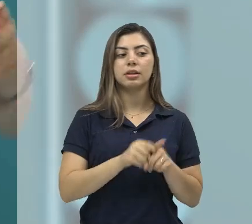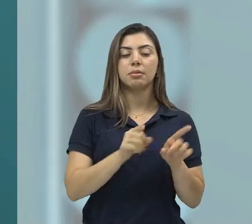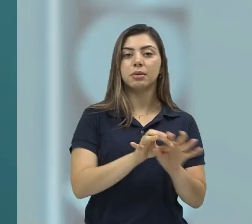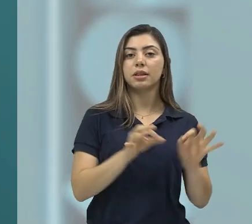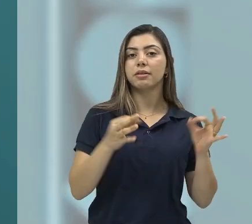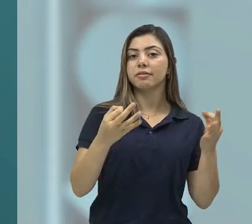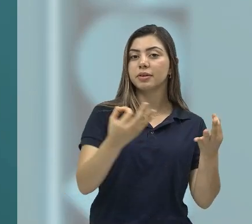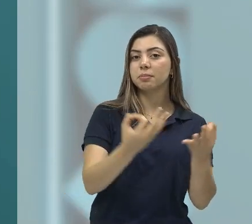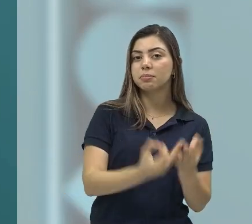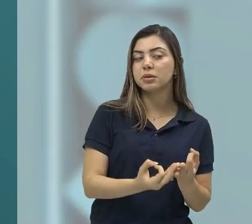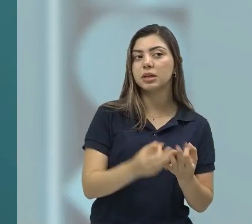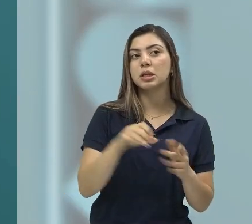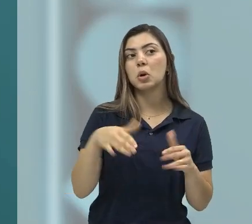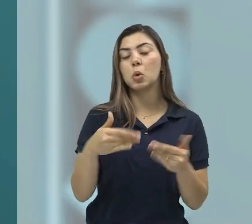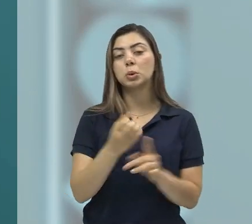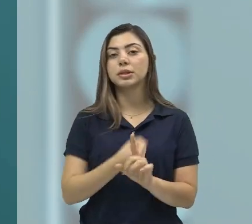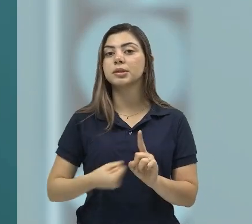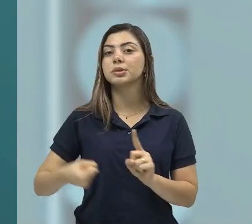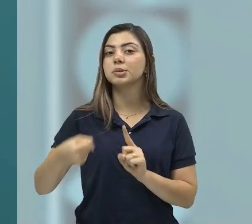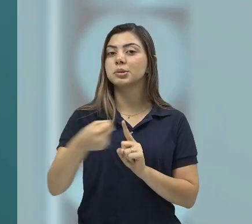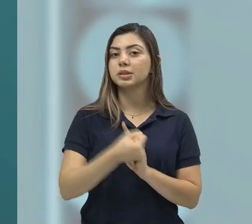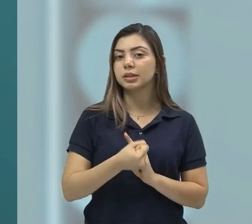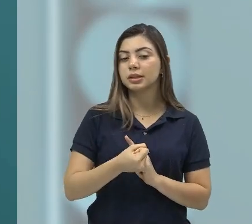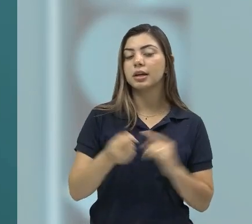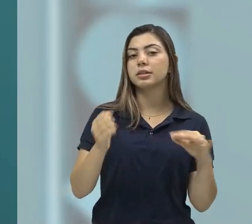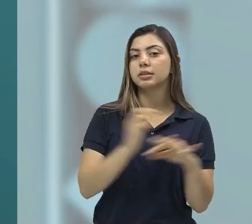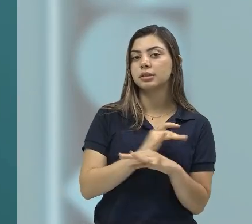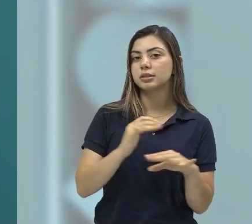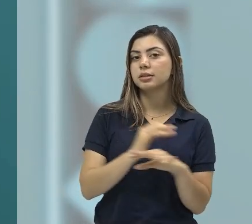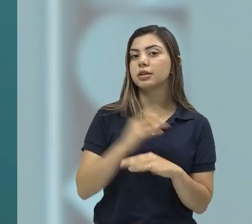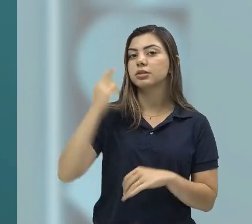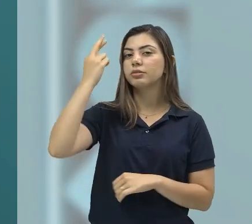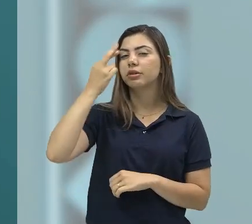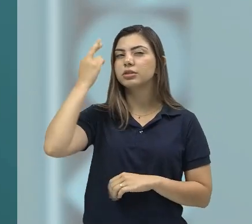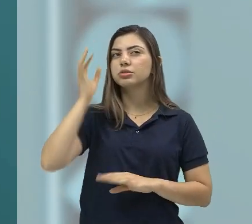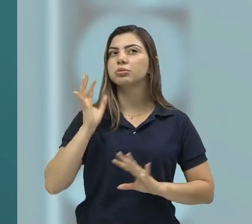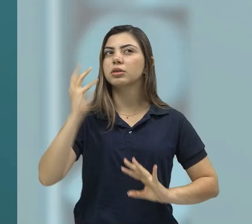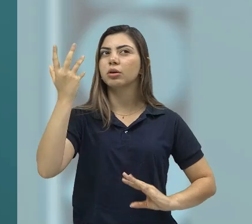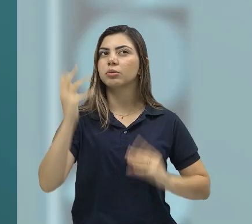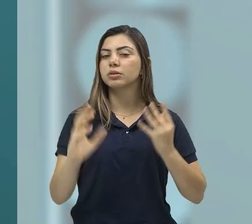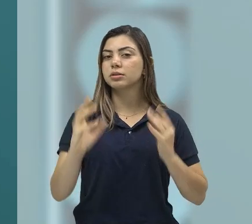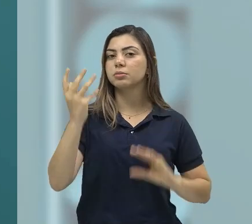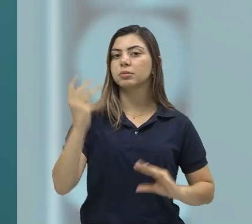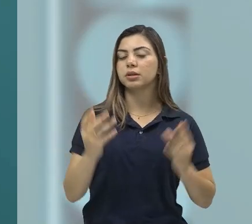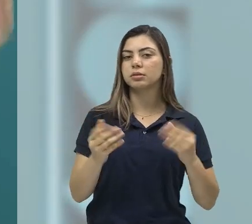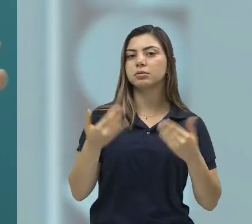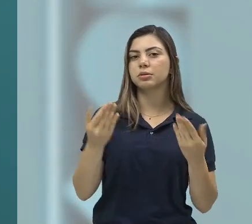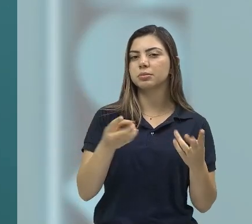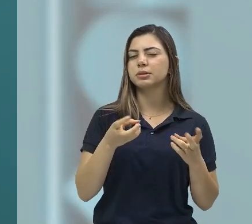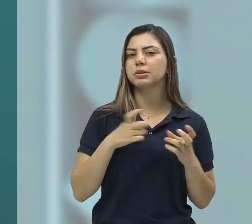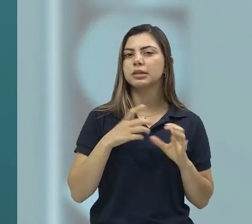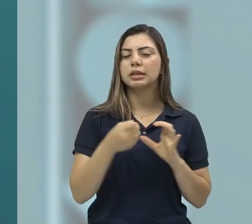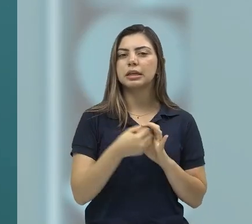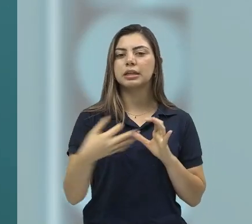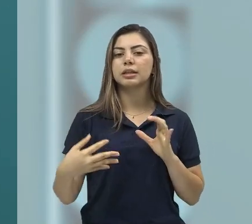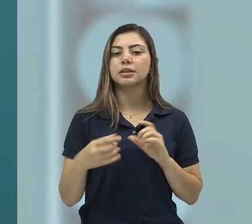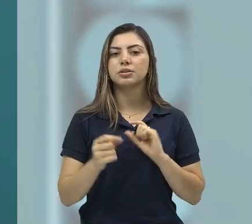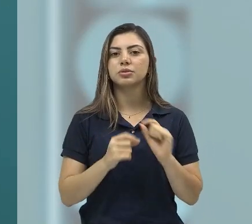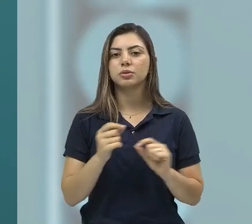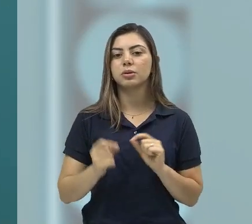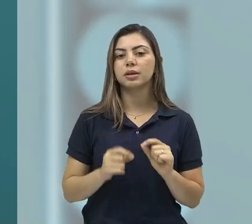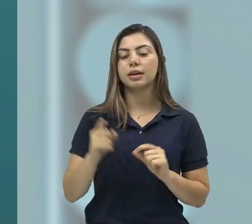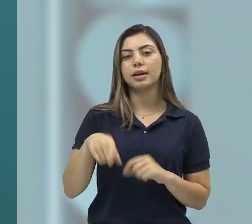familiar ou no seio social e na própria cidade. Tanto que ele vai ter aí como característica a questão dos